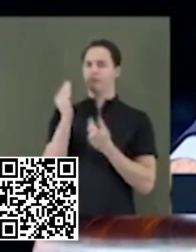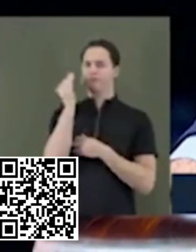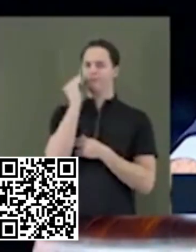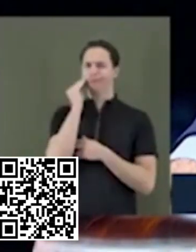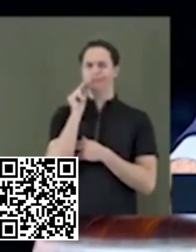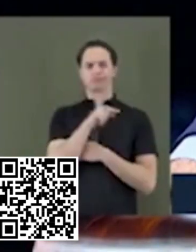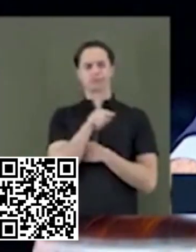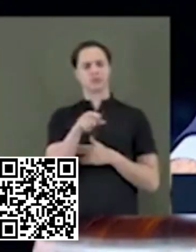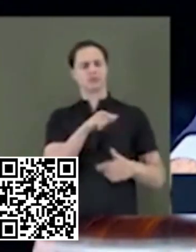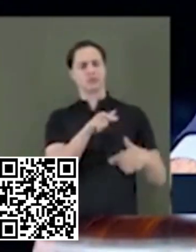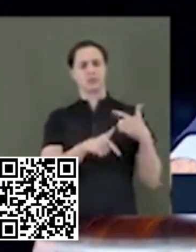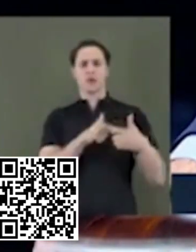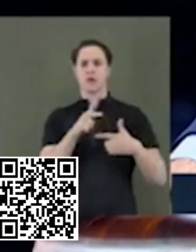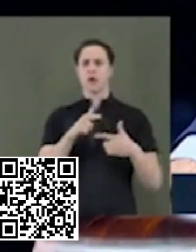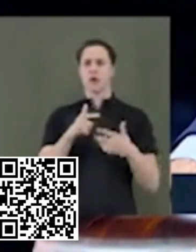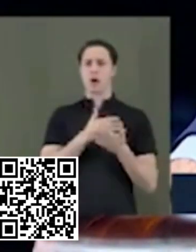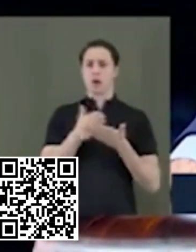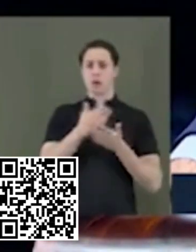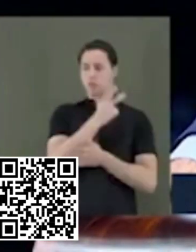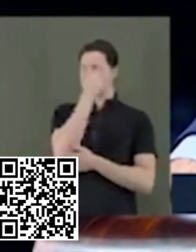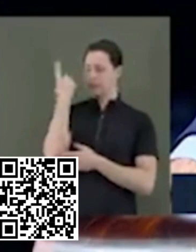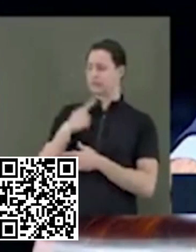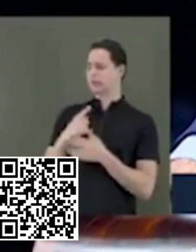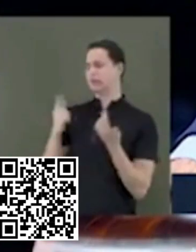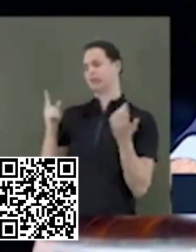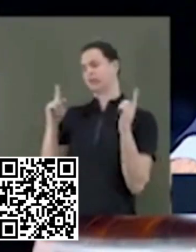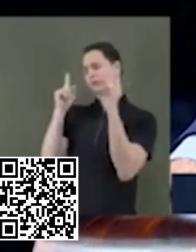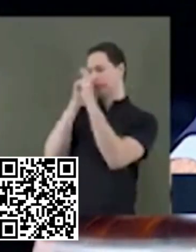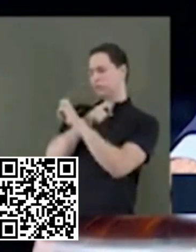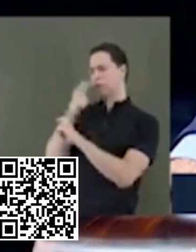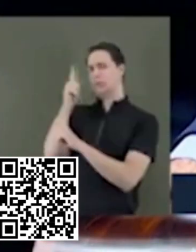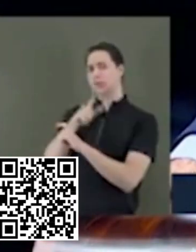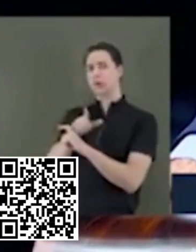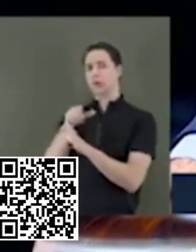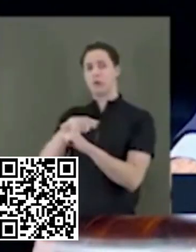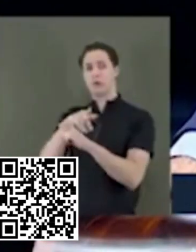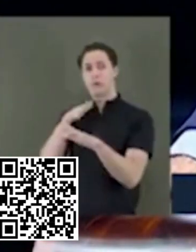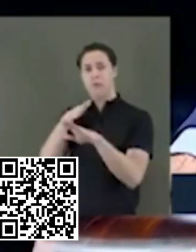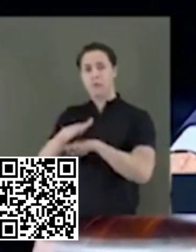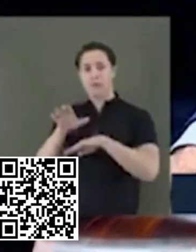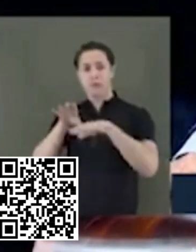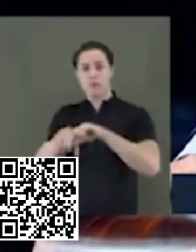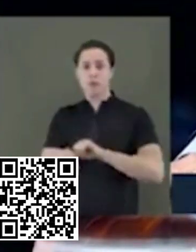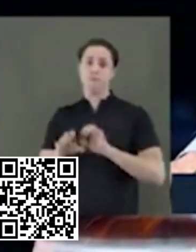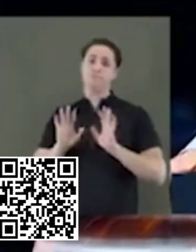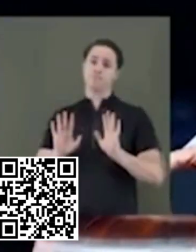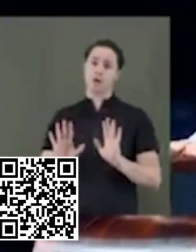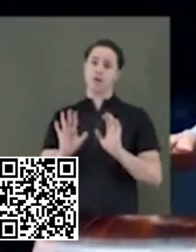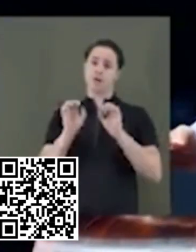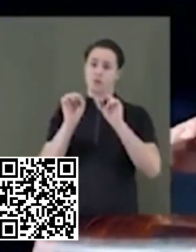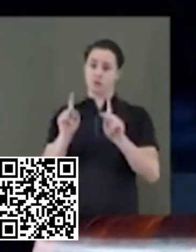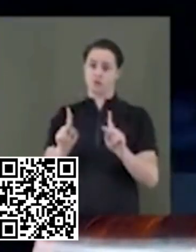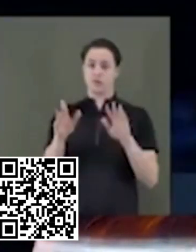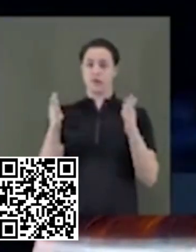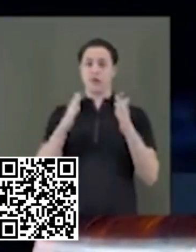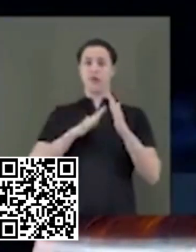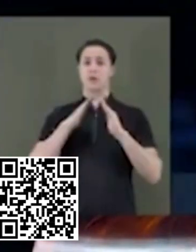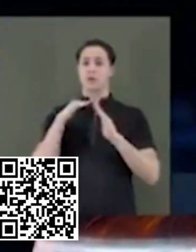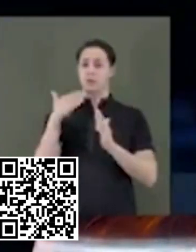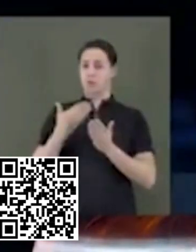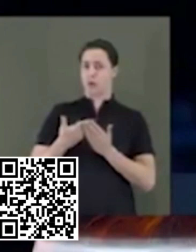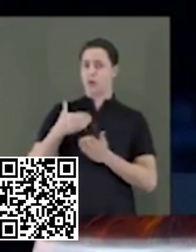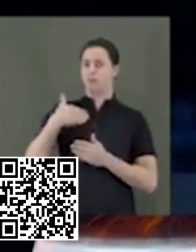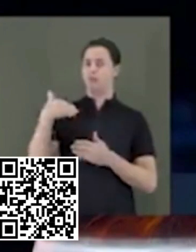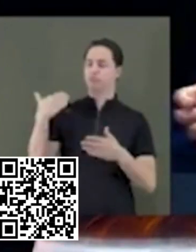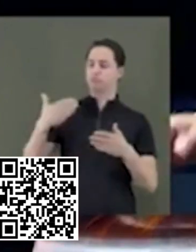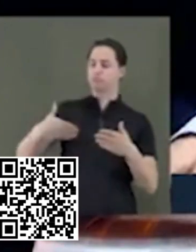deles com dificuldade, exatamente por falta de formação, e as escolas ainda